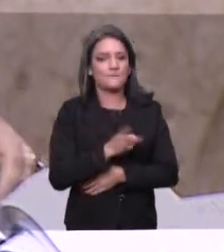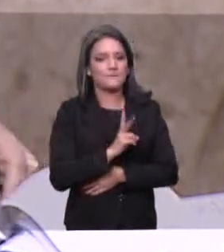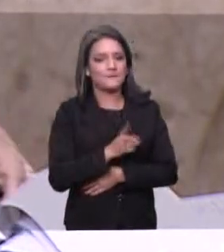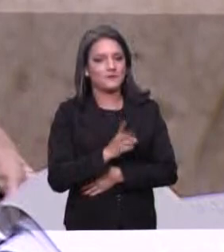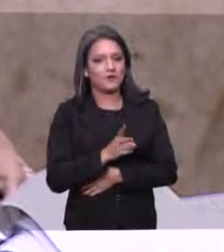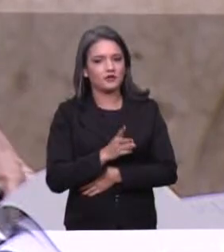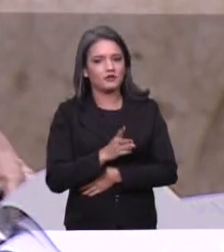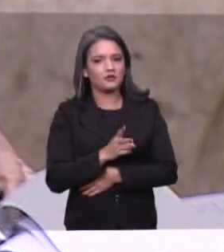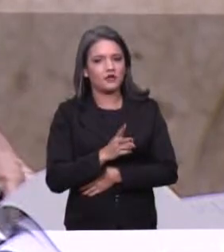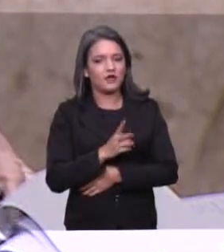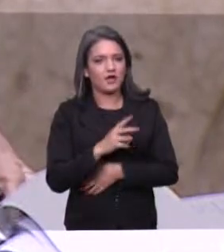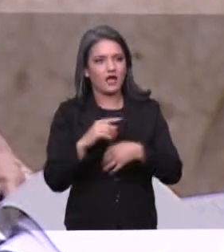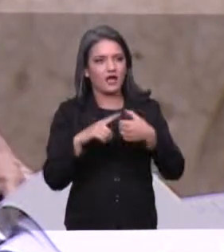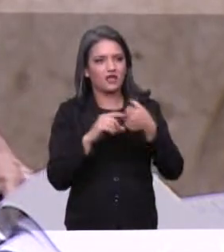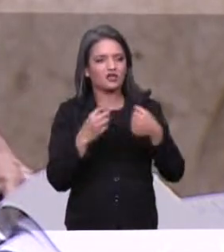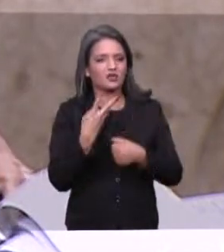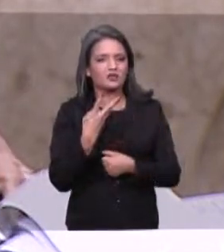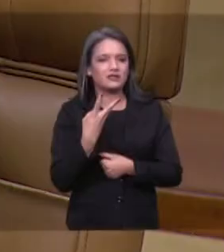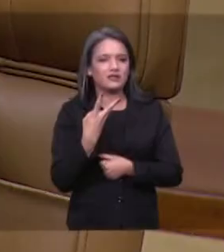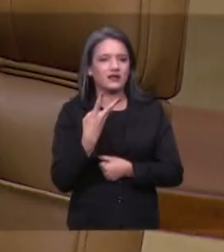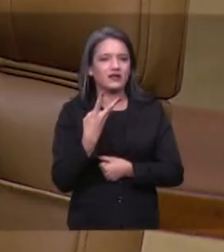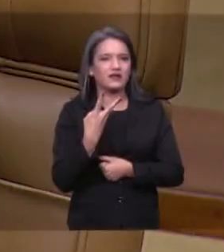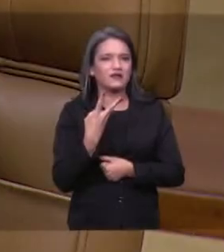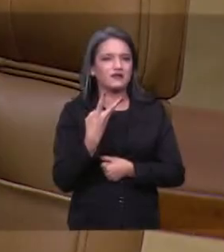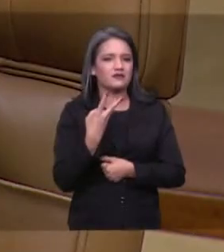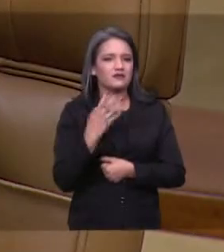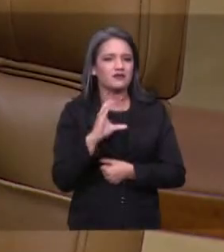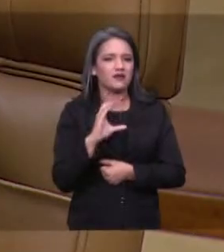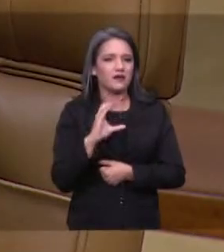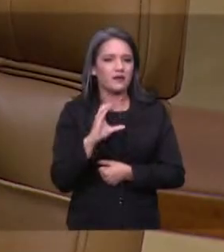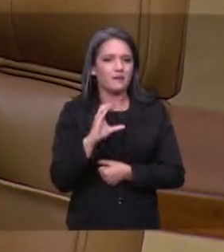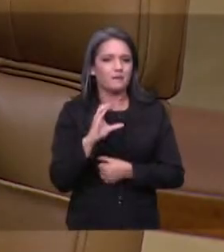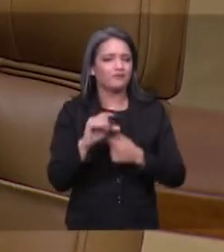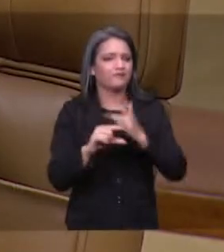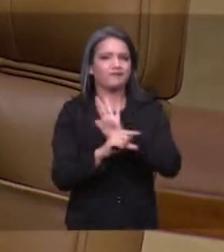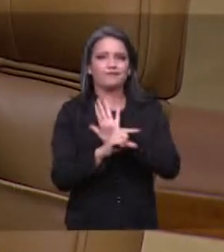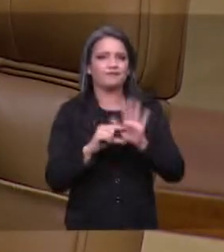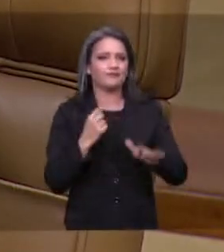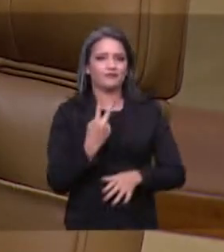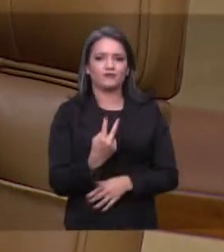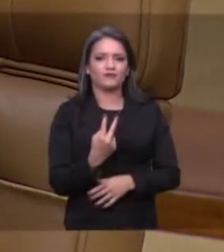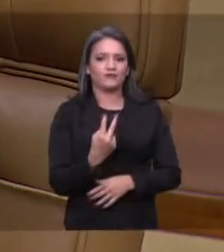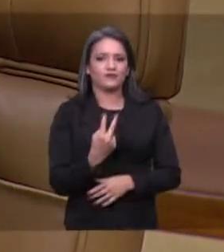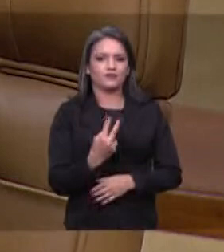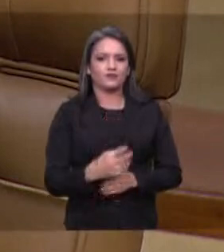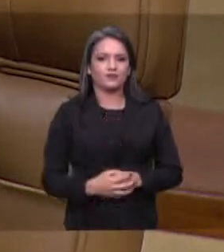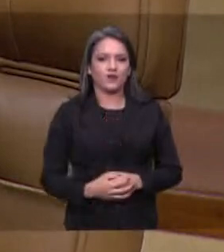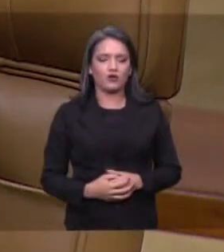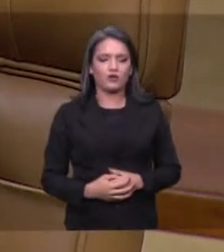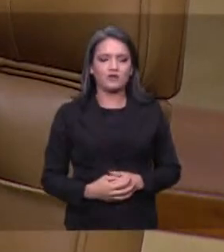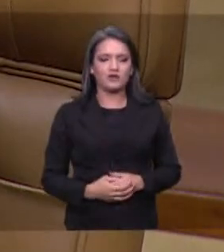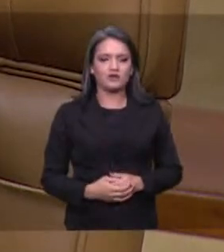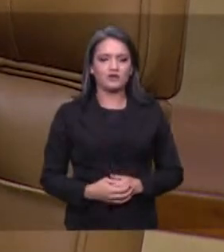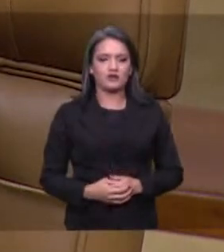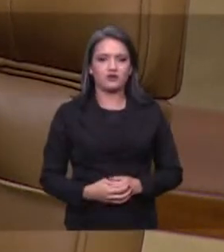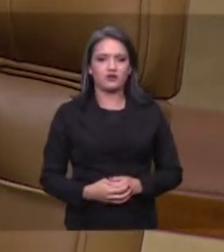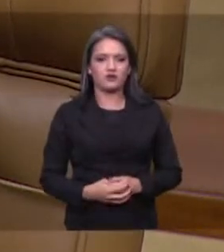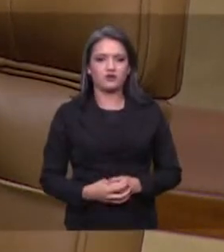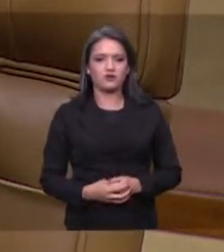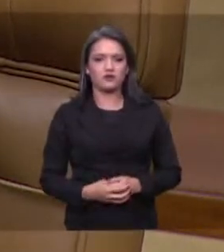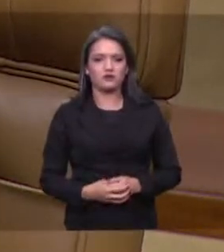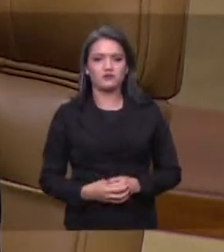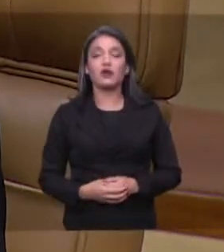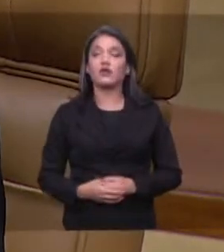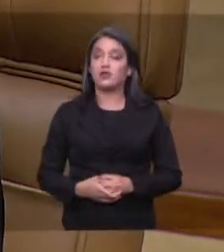o artigo 3º, C, parágrafo 2º? Ah, não, exatamente. Aqui eu estou, na